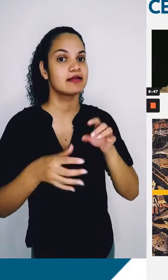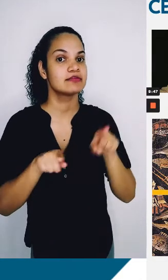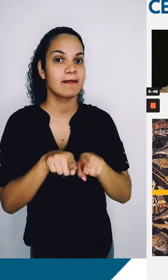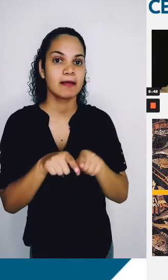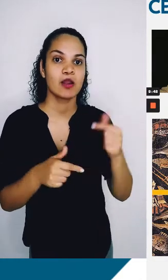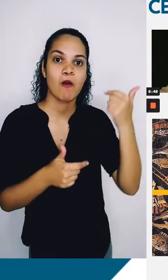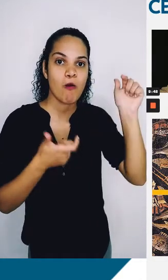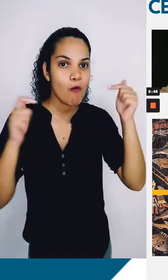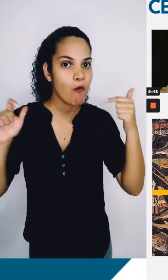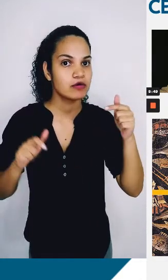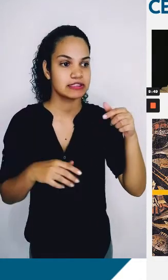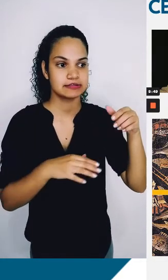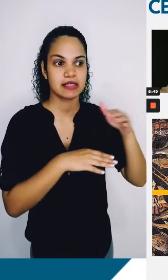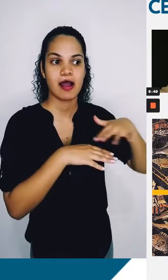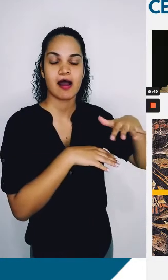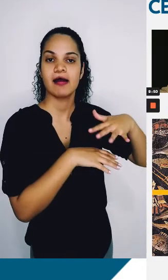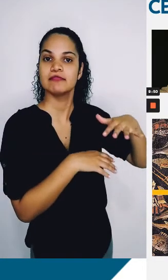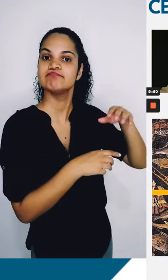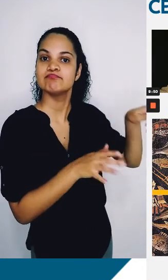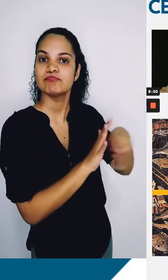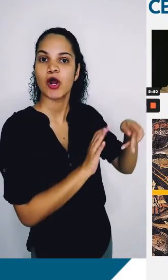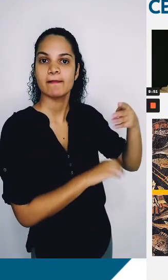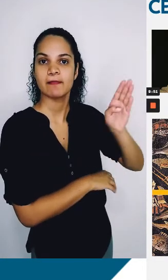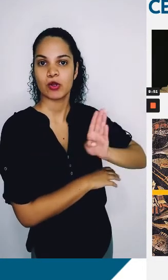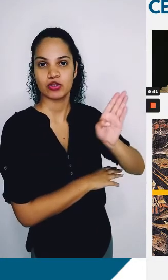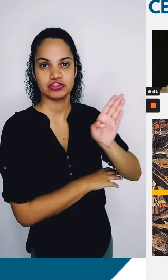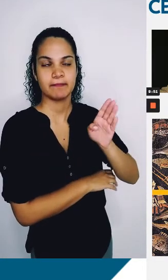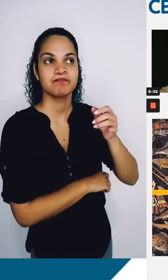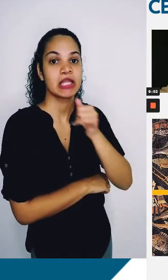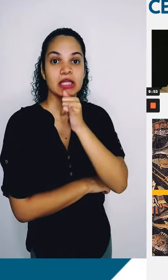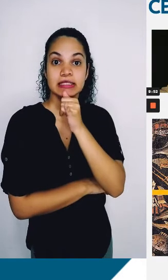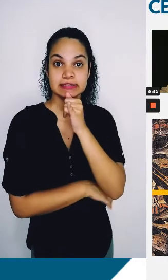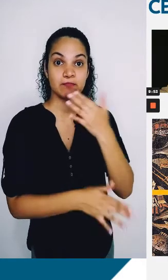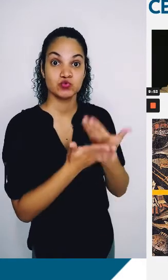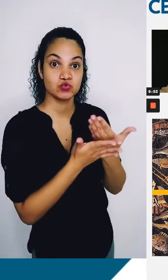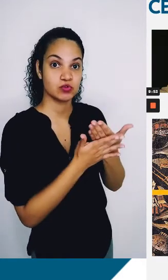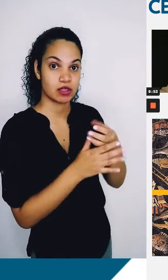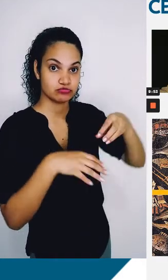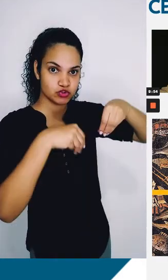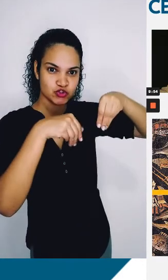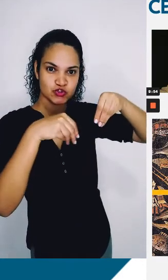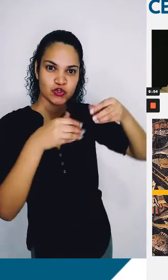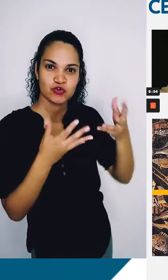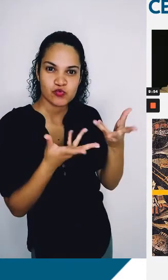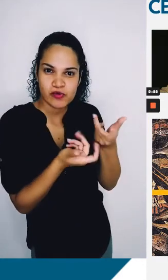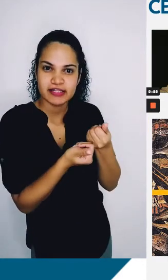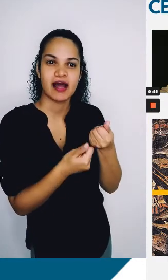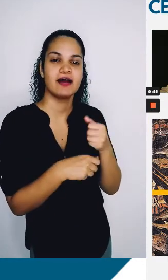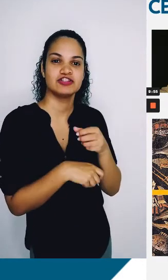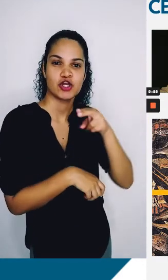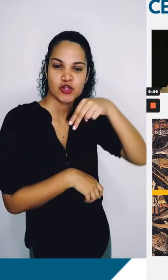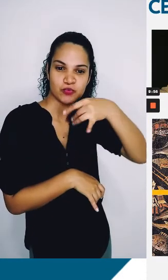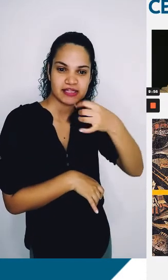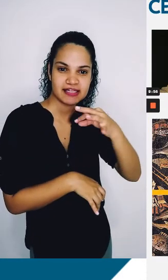envolvem também, evidentemente, outros campos da biologia. Quando a gente estuda a qualidade do solo, né,